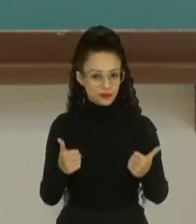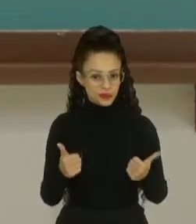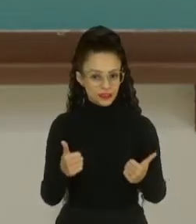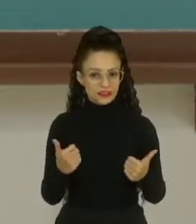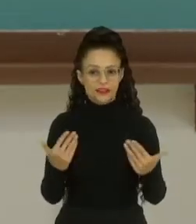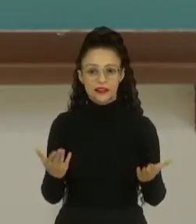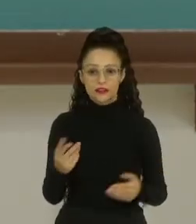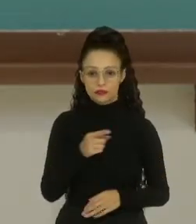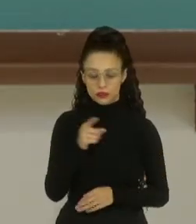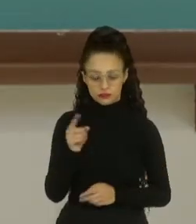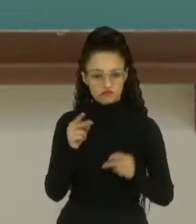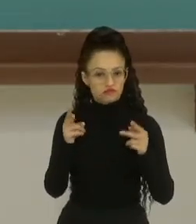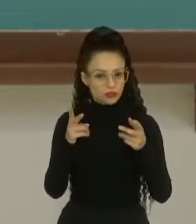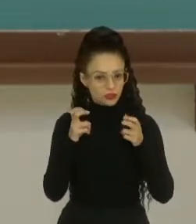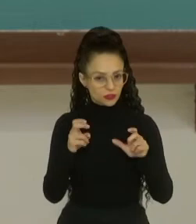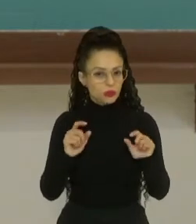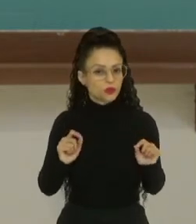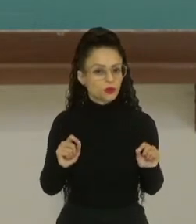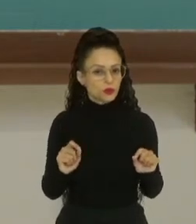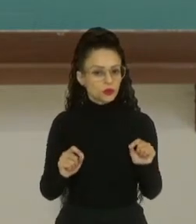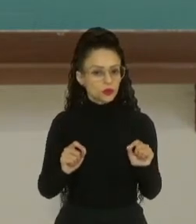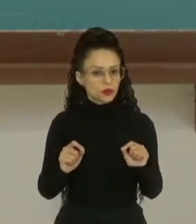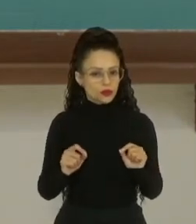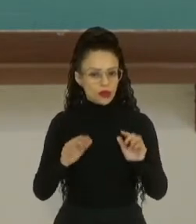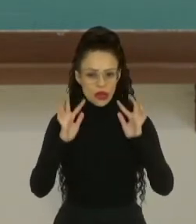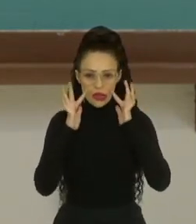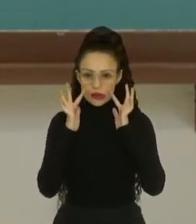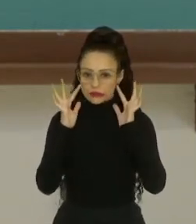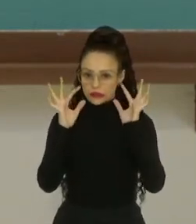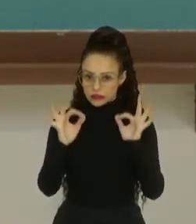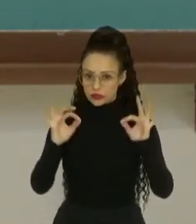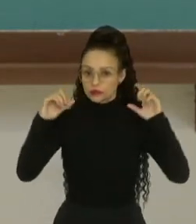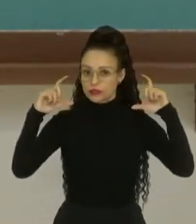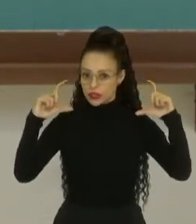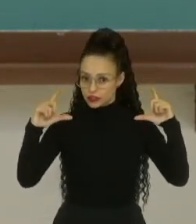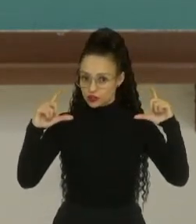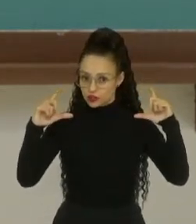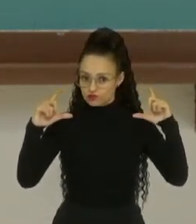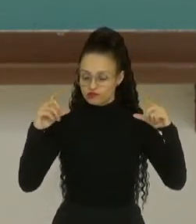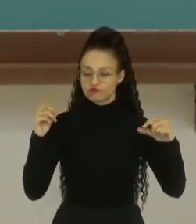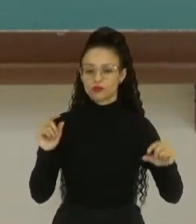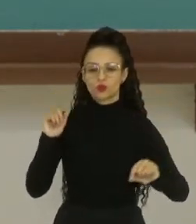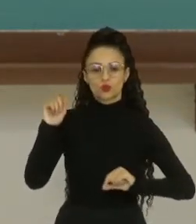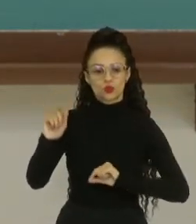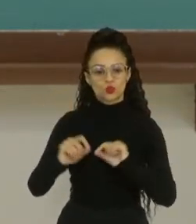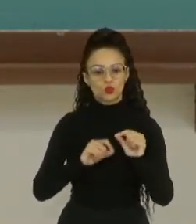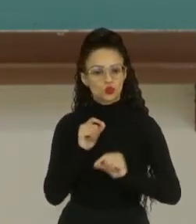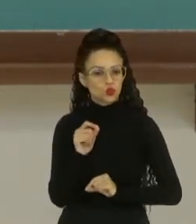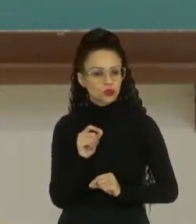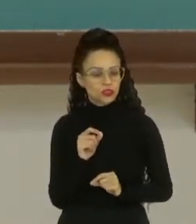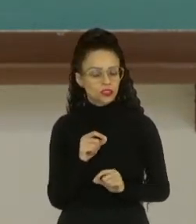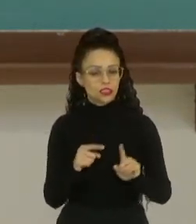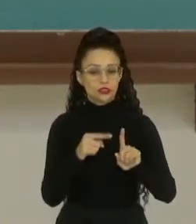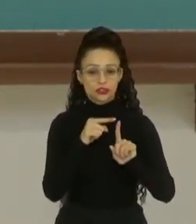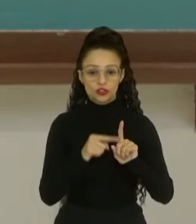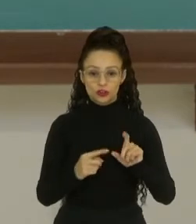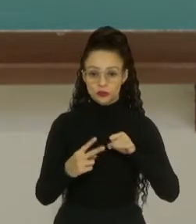Beleza, e aí, você observou atentamente o nosso trecho? Quais foram as formas